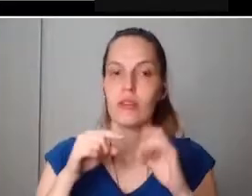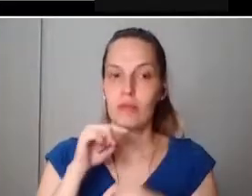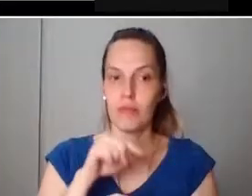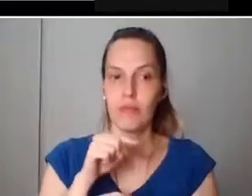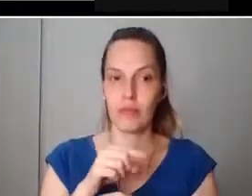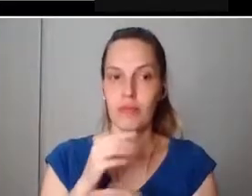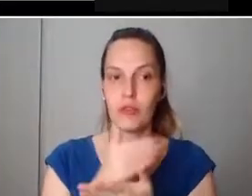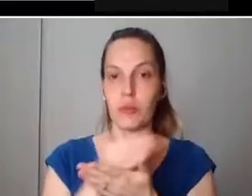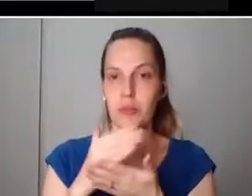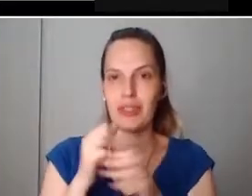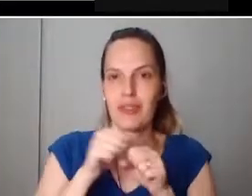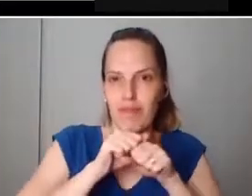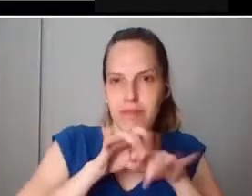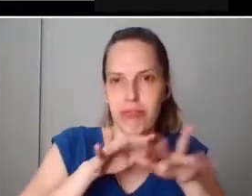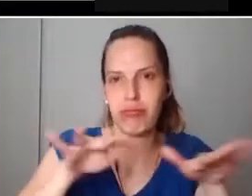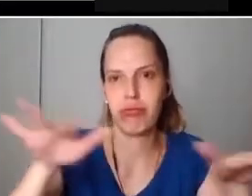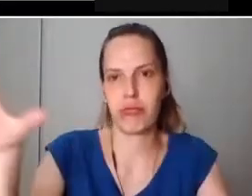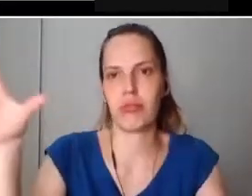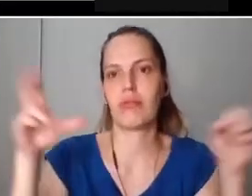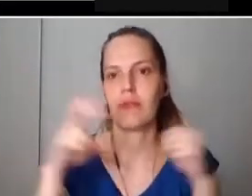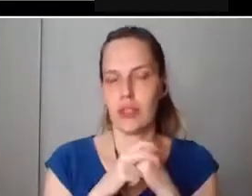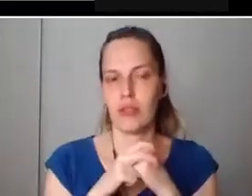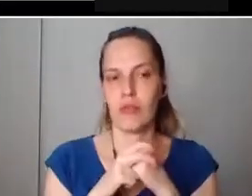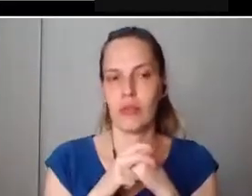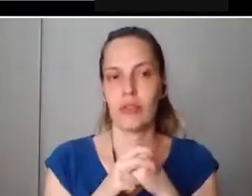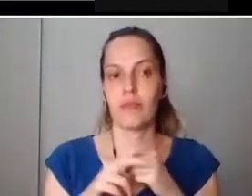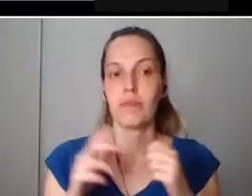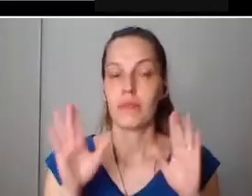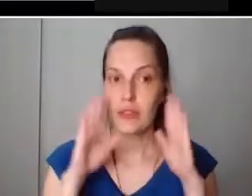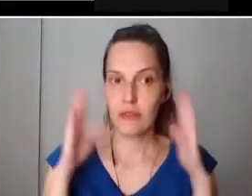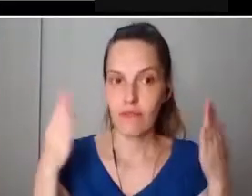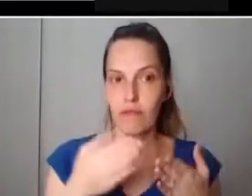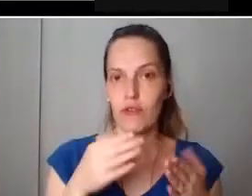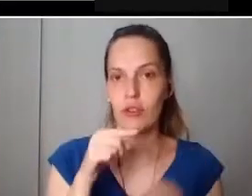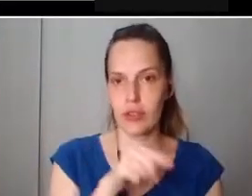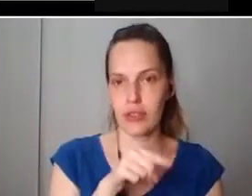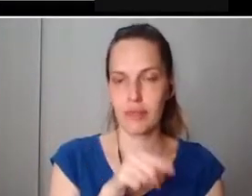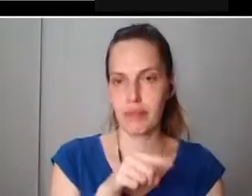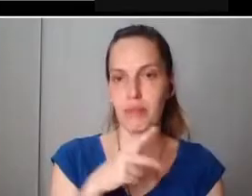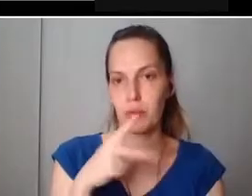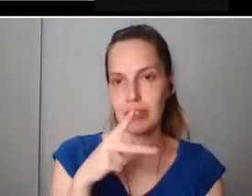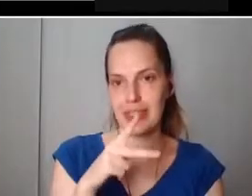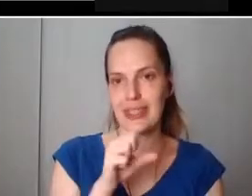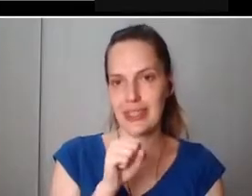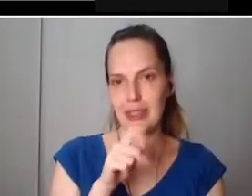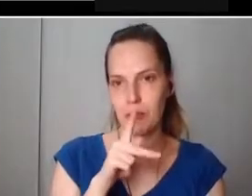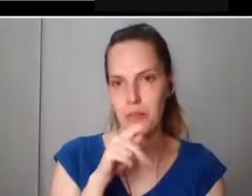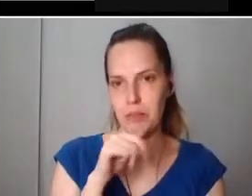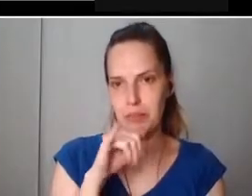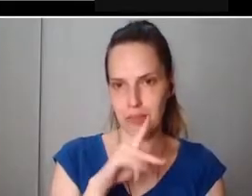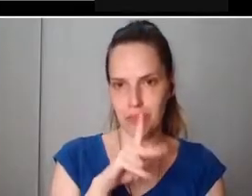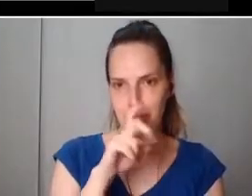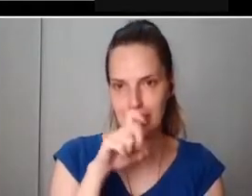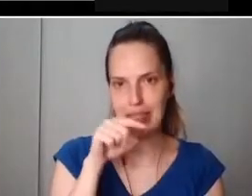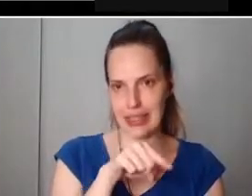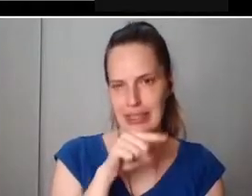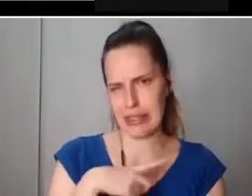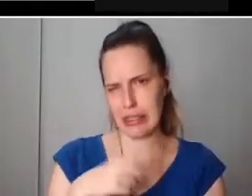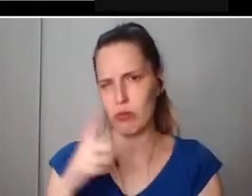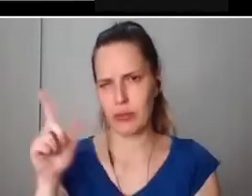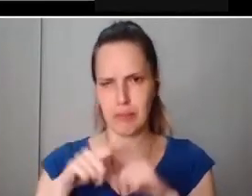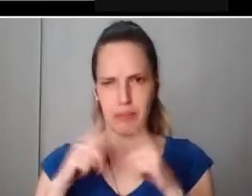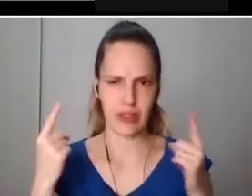Então, vocês veem que tem outras proteínas, mas a gente está focando nessa proteína aqui, na spike. E o que acontece é que essa proteína, ela tem duas